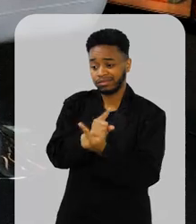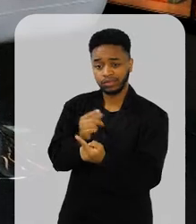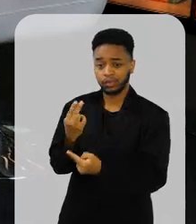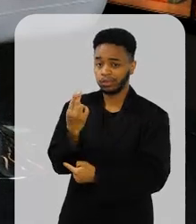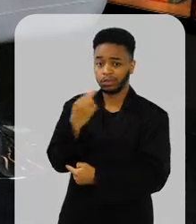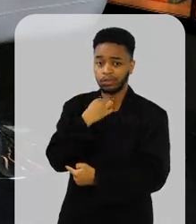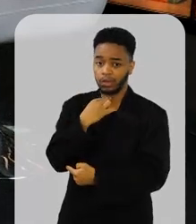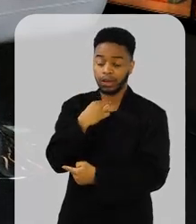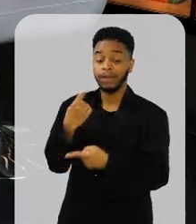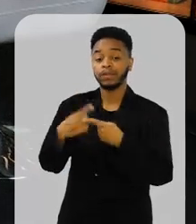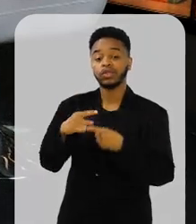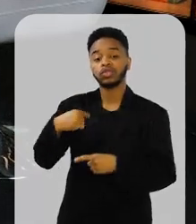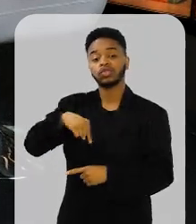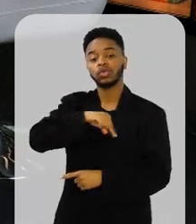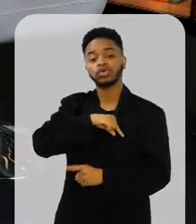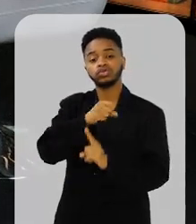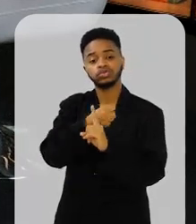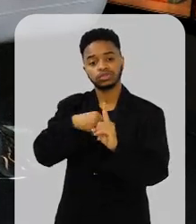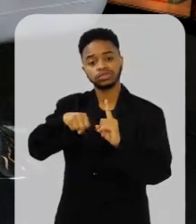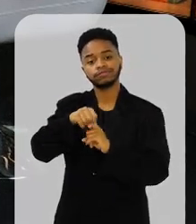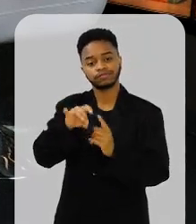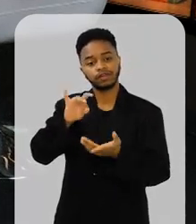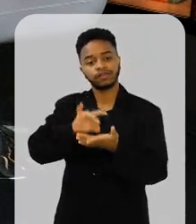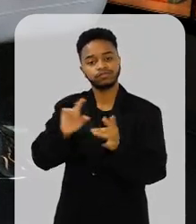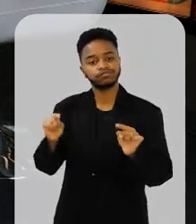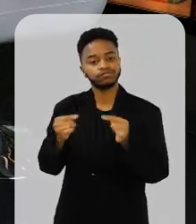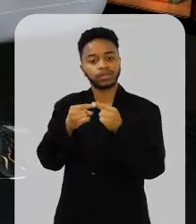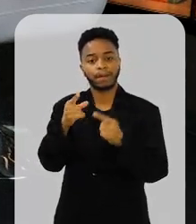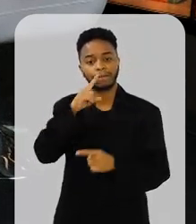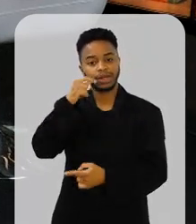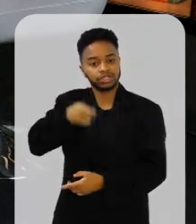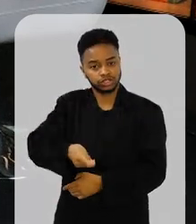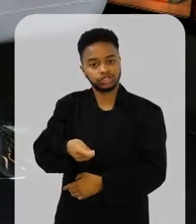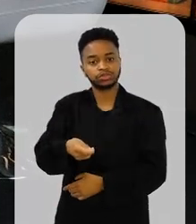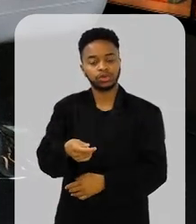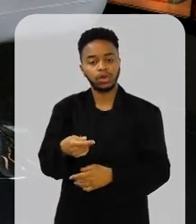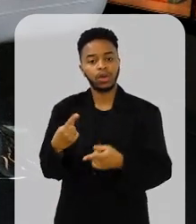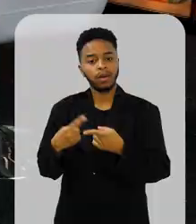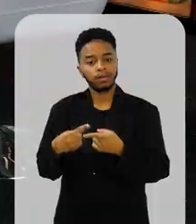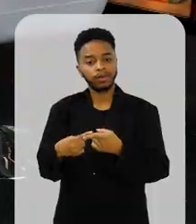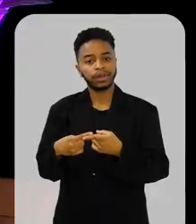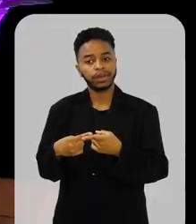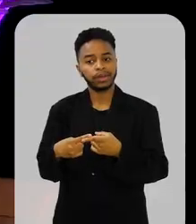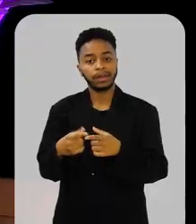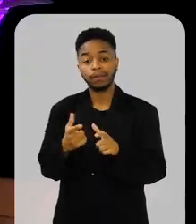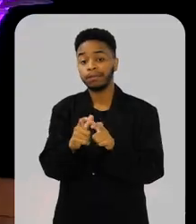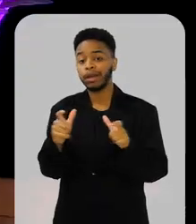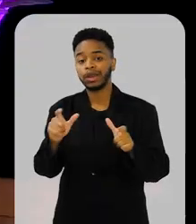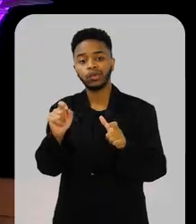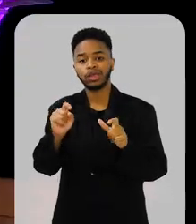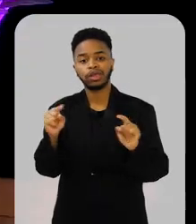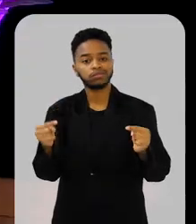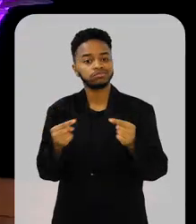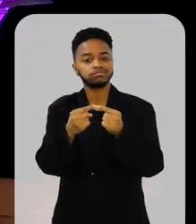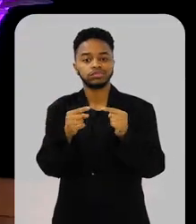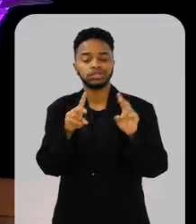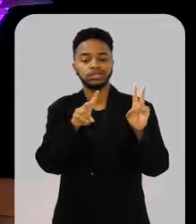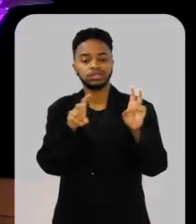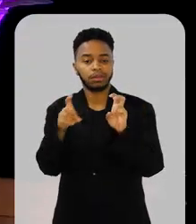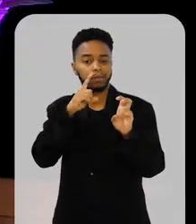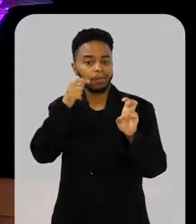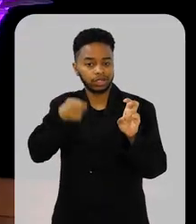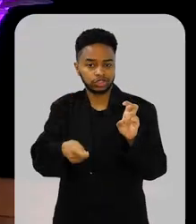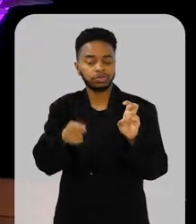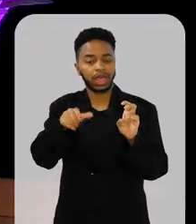né? Sociedade, a nossa sociedade, ela é machista, né? A nossa sociedade é muito machista. Predomina exatamente o aspecto machista.